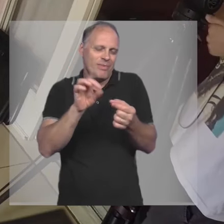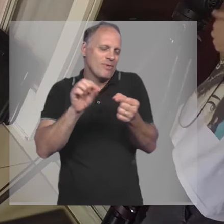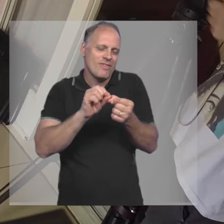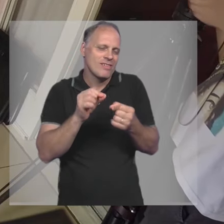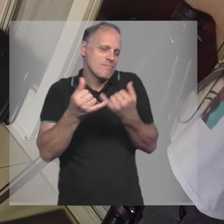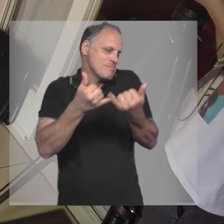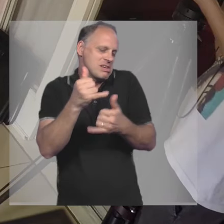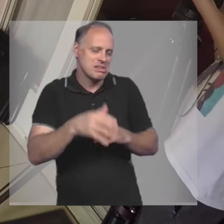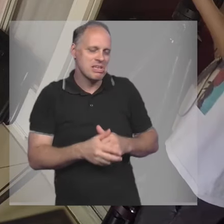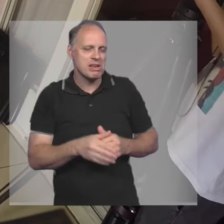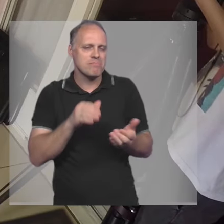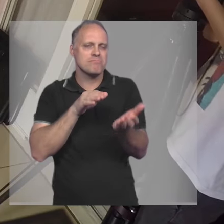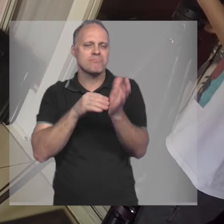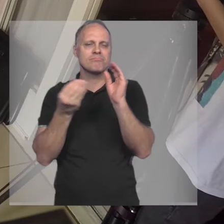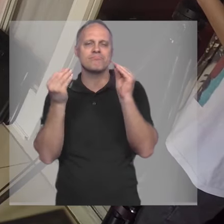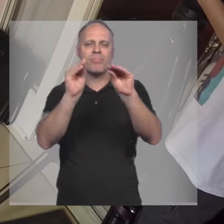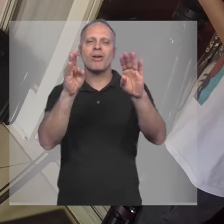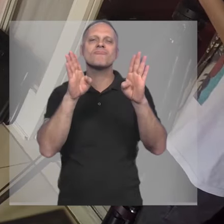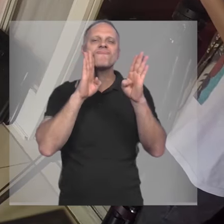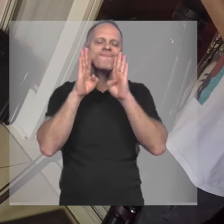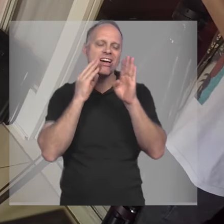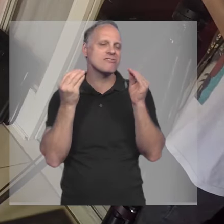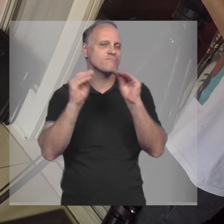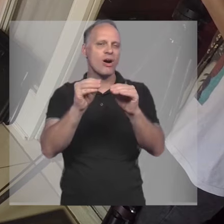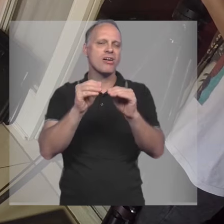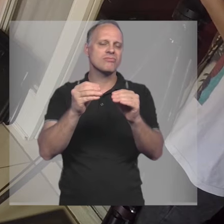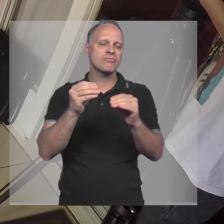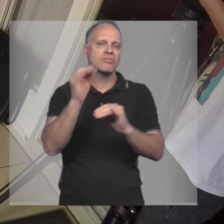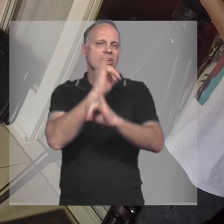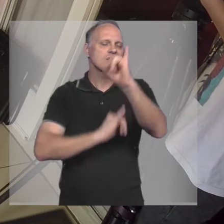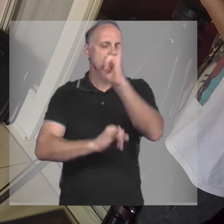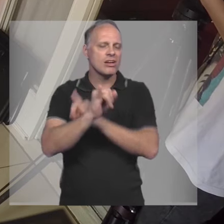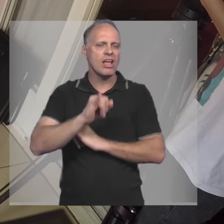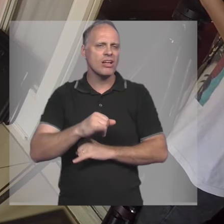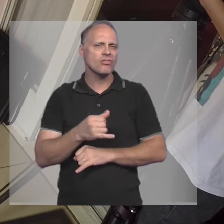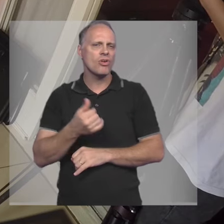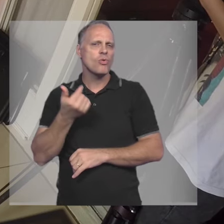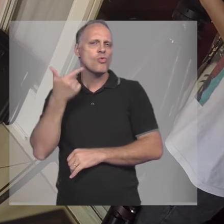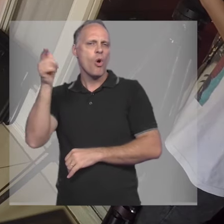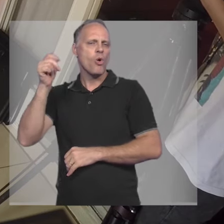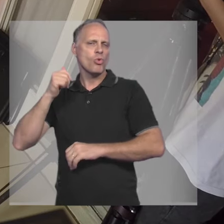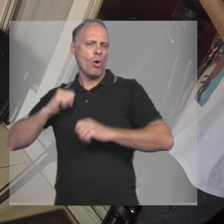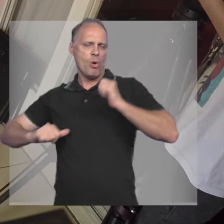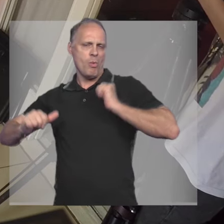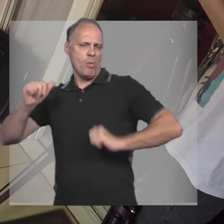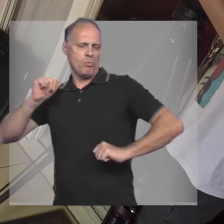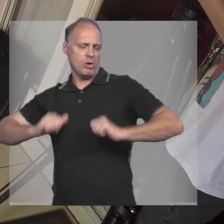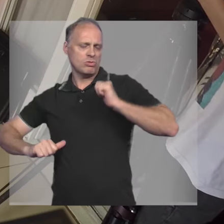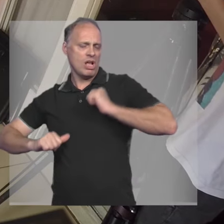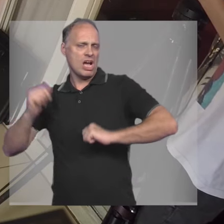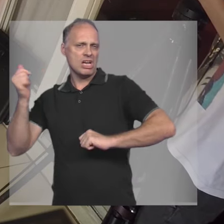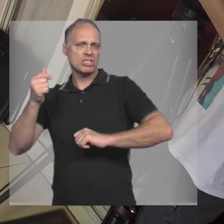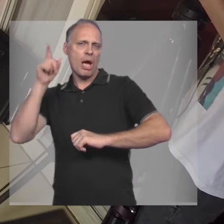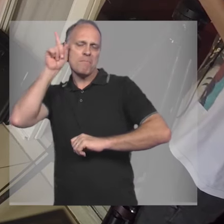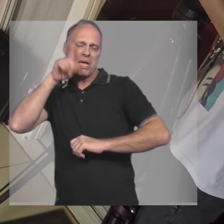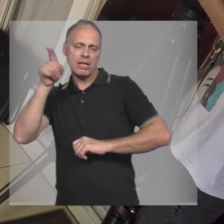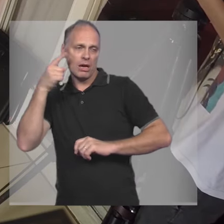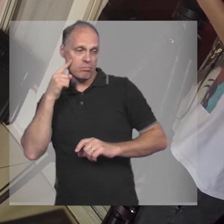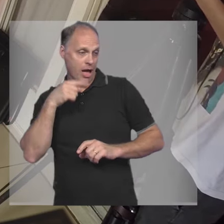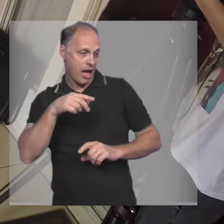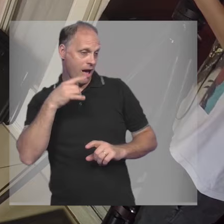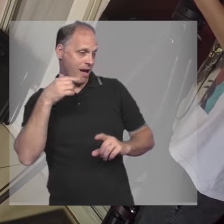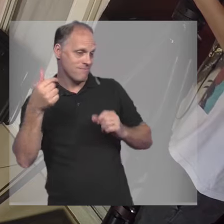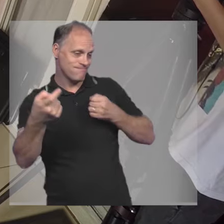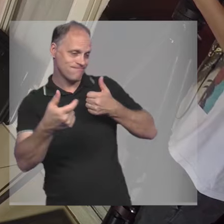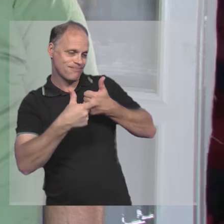ele e de repente um ator de um seriado americano tá compartilhando o meu trabalho, tá elogiando o trabalho. Esses